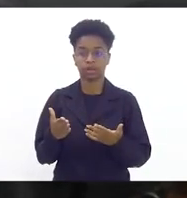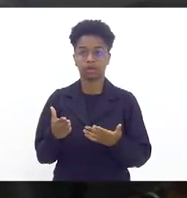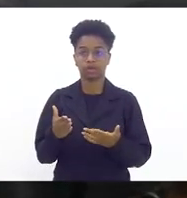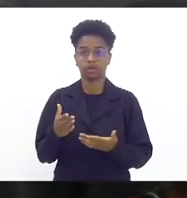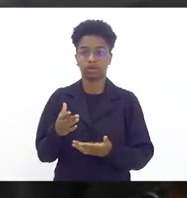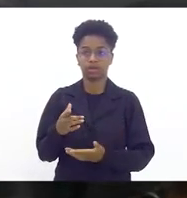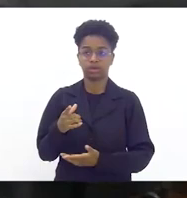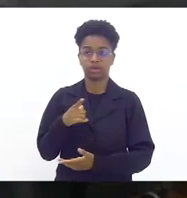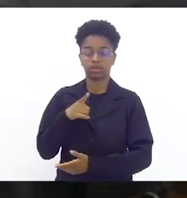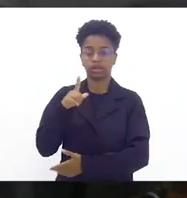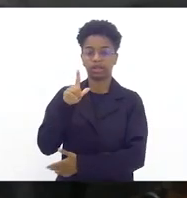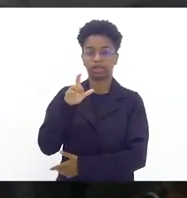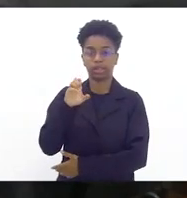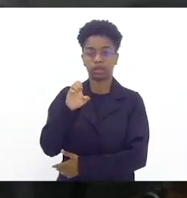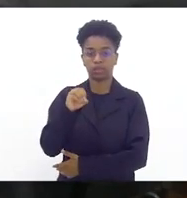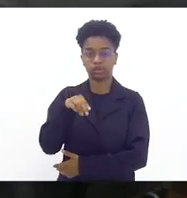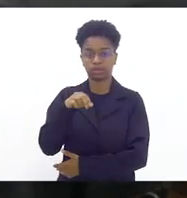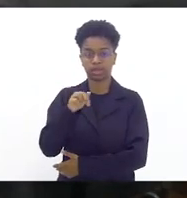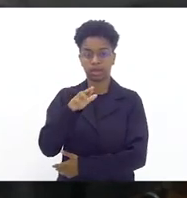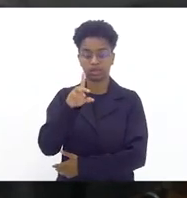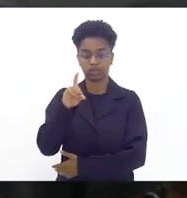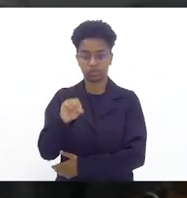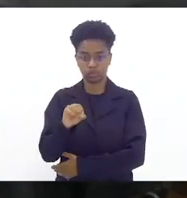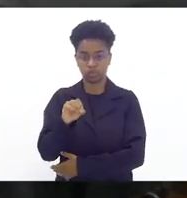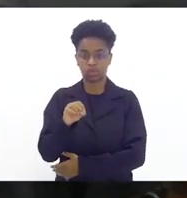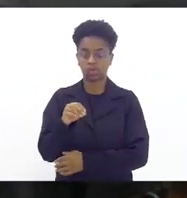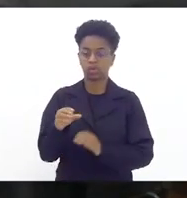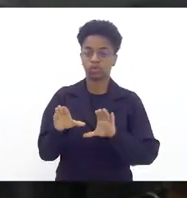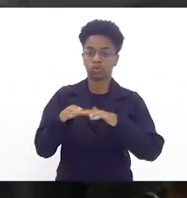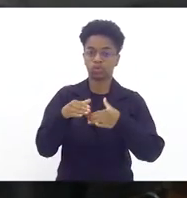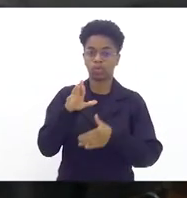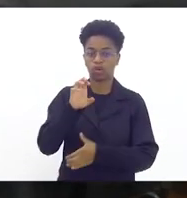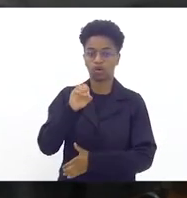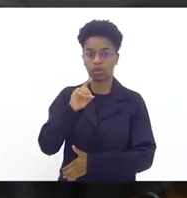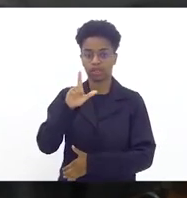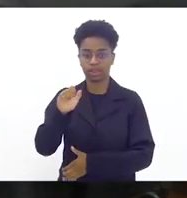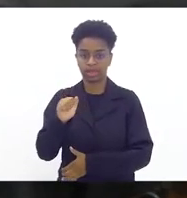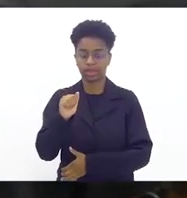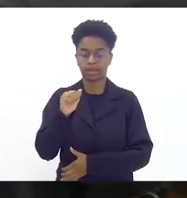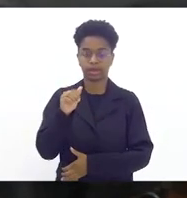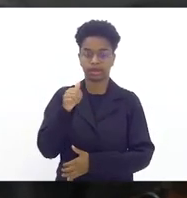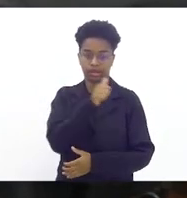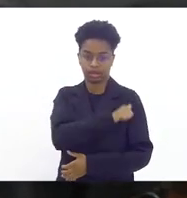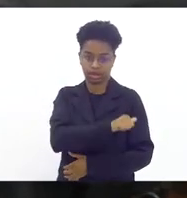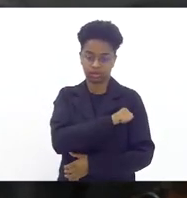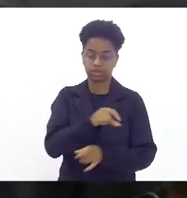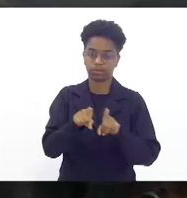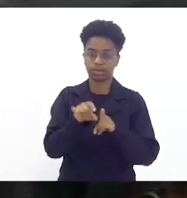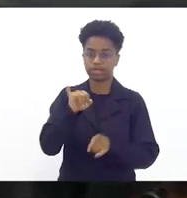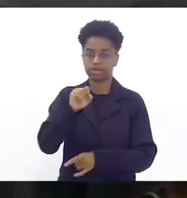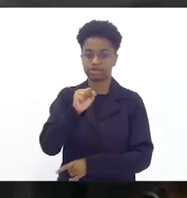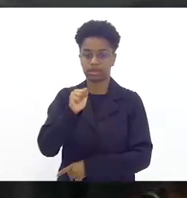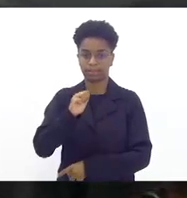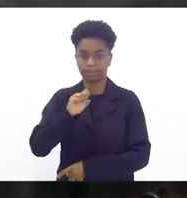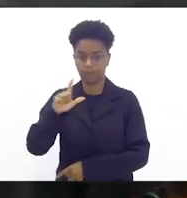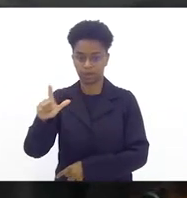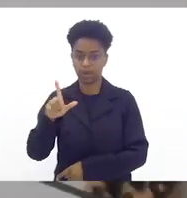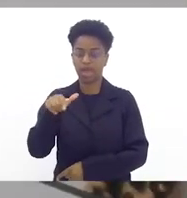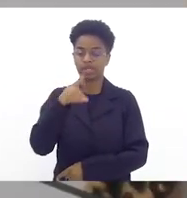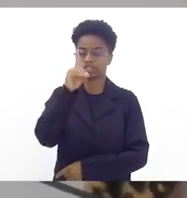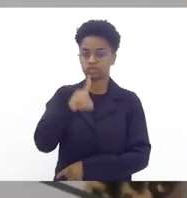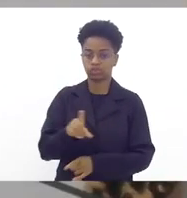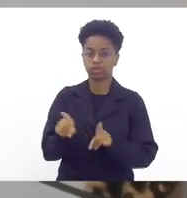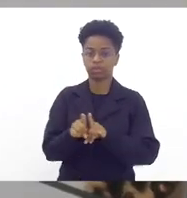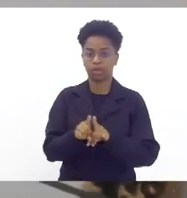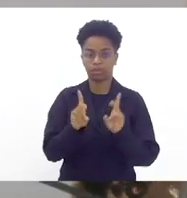de Souza dos Santos, que é do Rolê Carioca, a Isabel Seixas, que é diretora também do Rolê